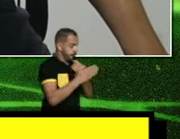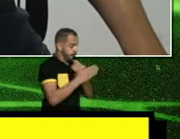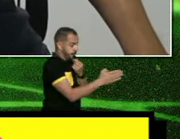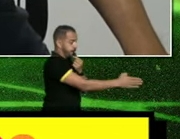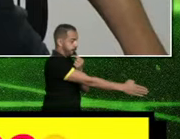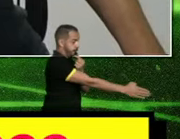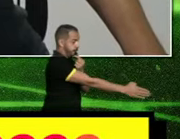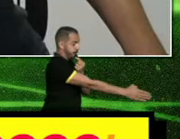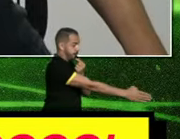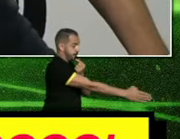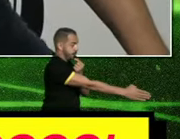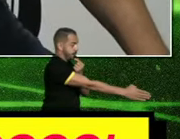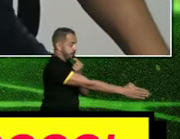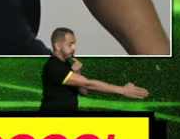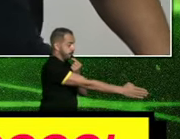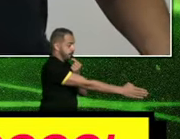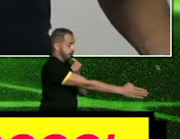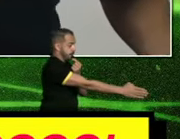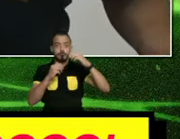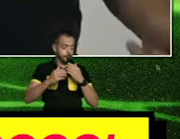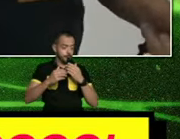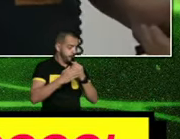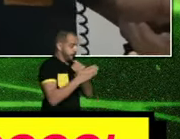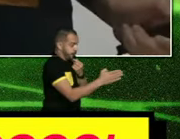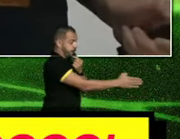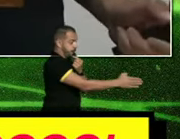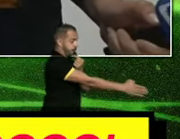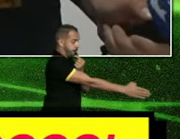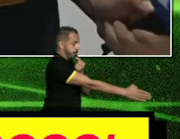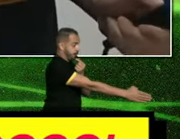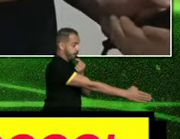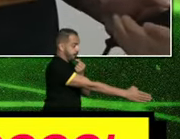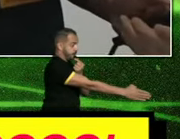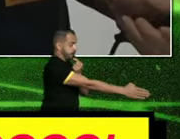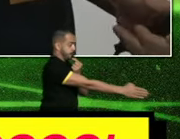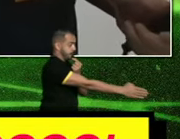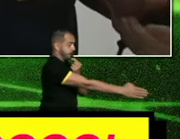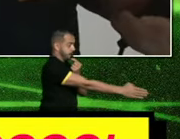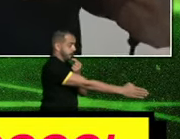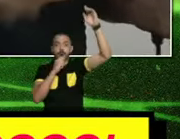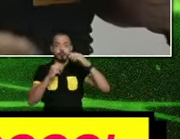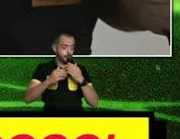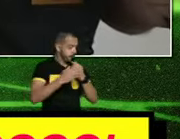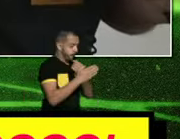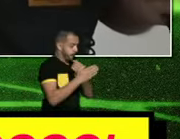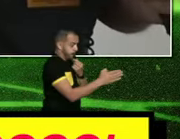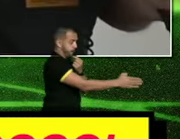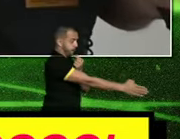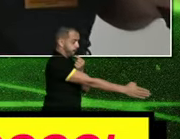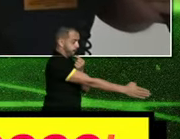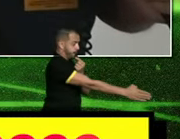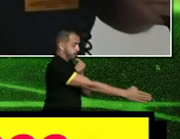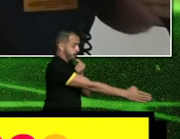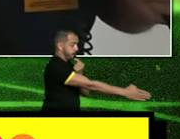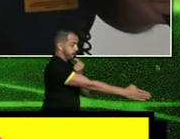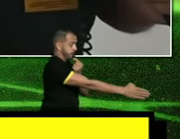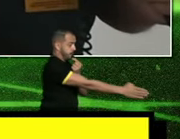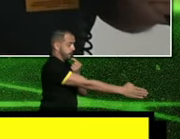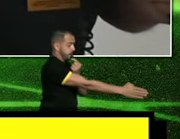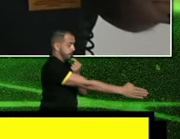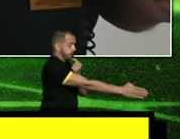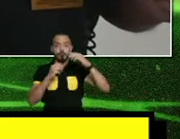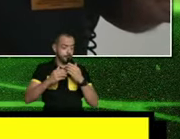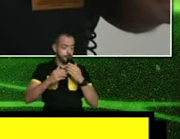dentro deu tapa pro din Neno o din Neno achou o Mateus Pereira passando no meio da Defesa aí veio o bate rebate bate e